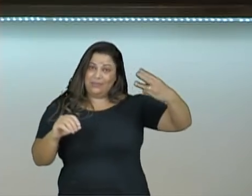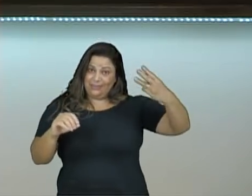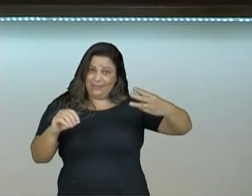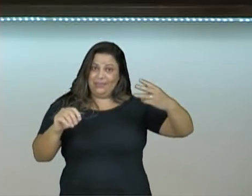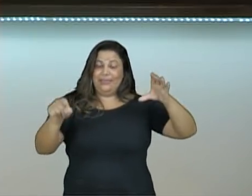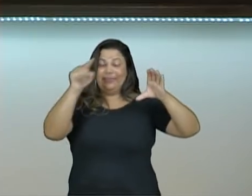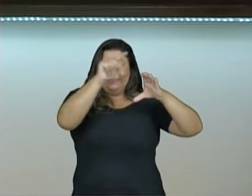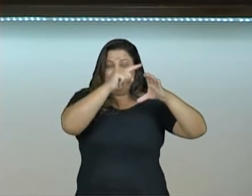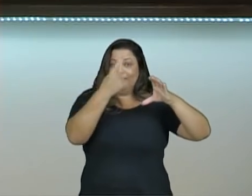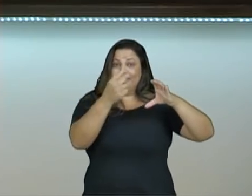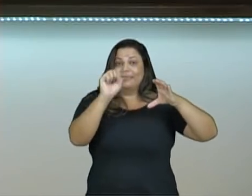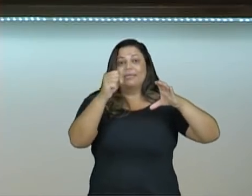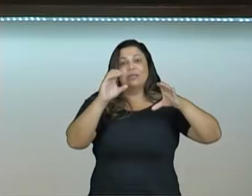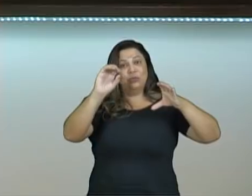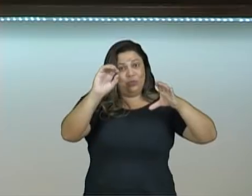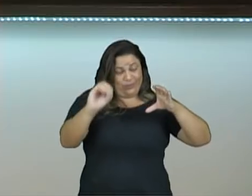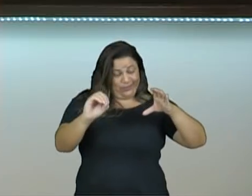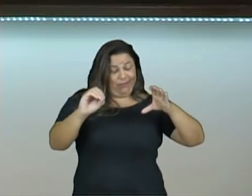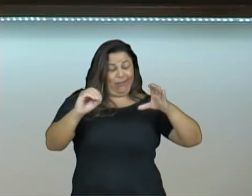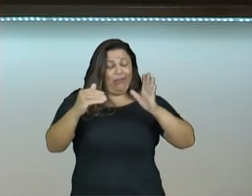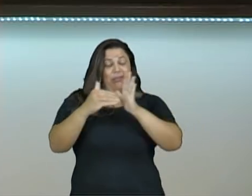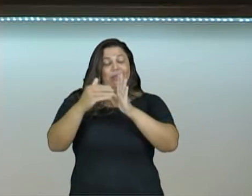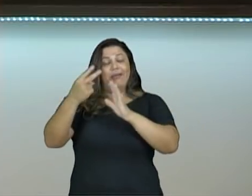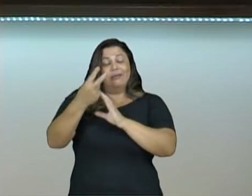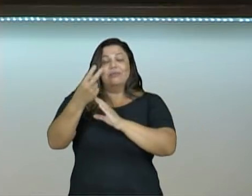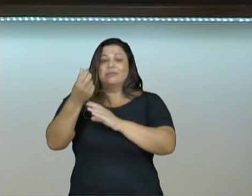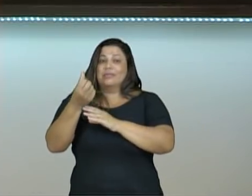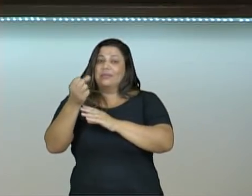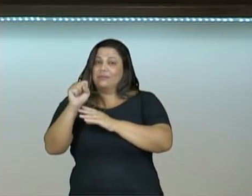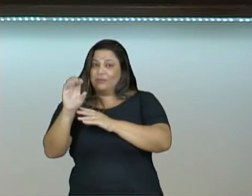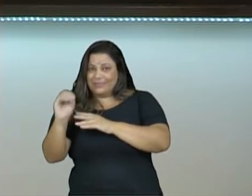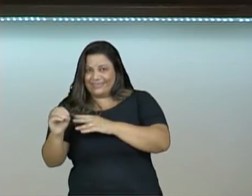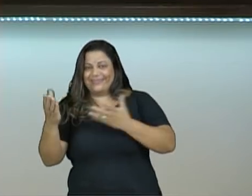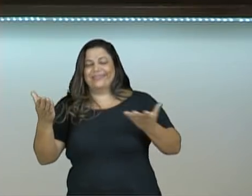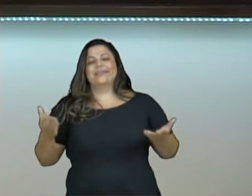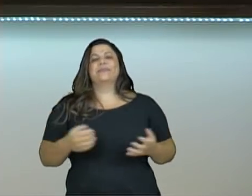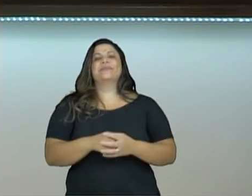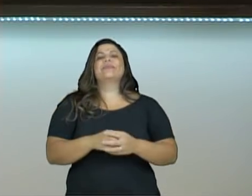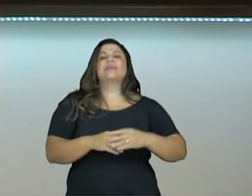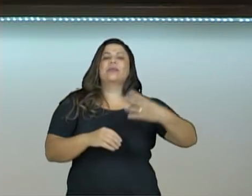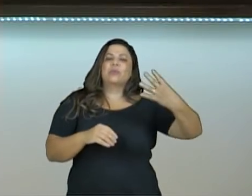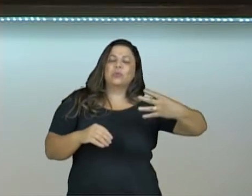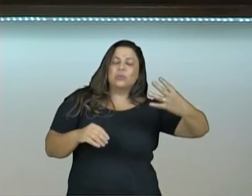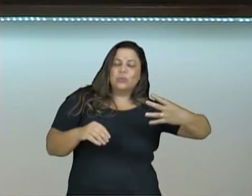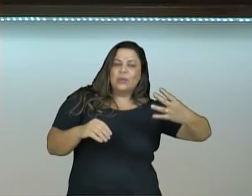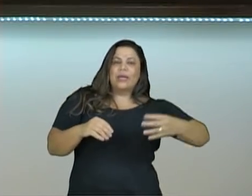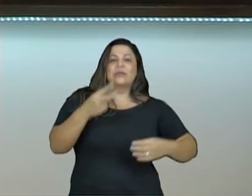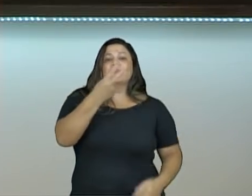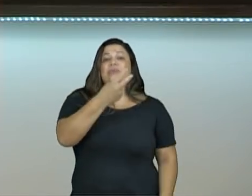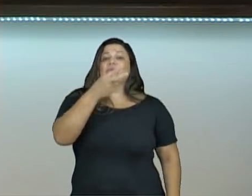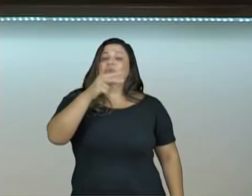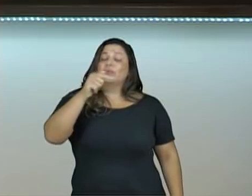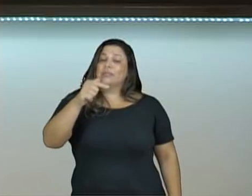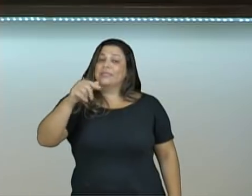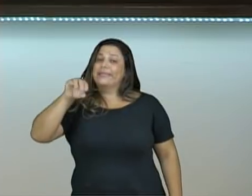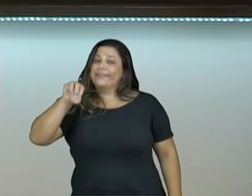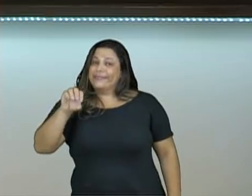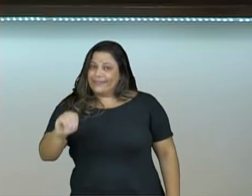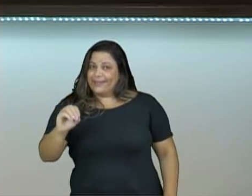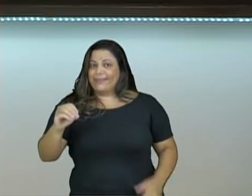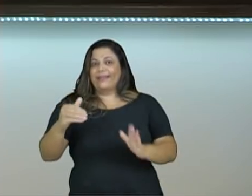que vão de 180 graus a 270 graus. E, por fim, no quarto quadrante, os ângulos que vão de 270